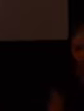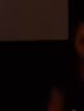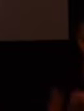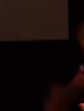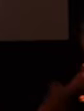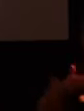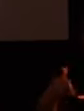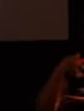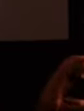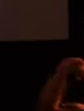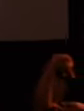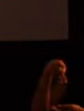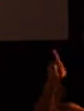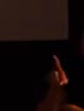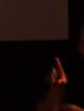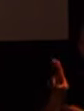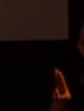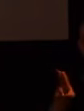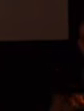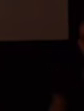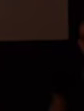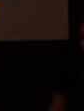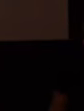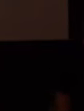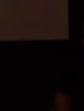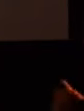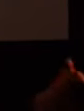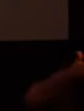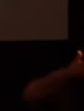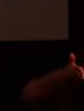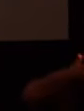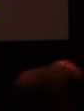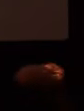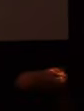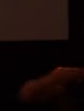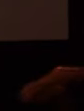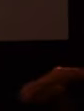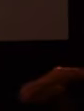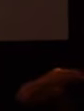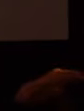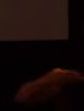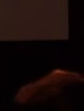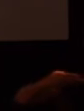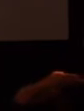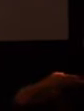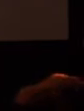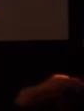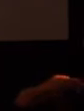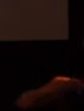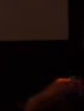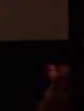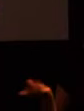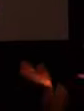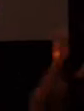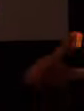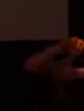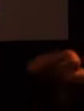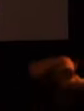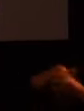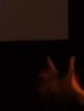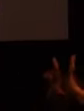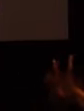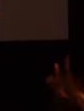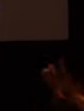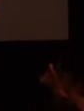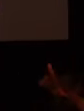no PDDU. E agora, nessa proposta de revisão nossa, nós trouxemos para dentro da LOAS a